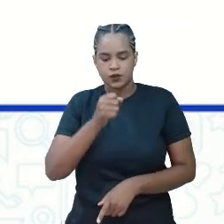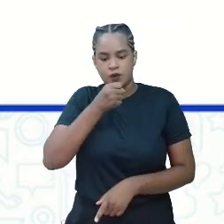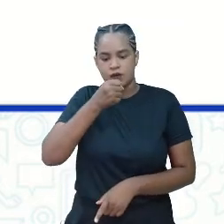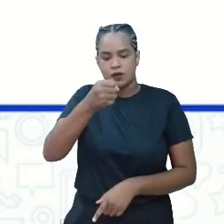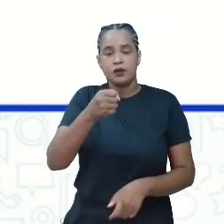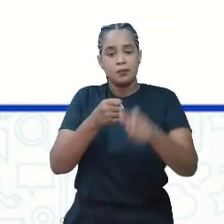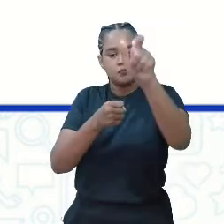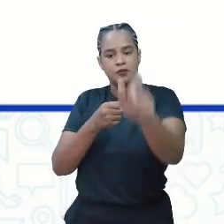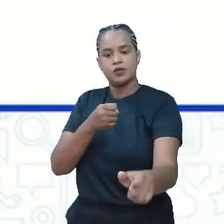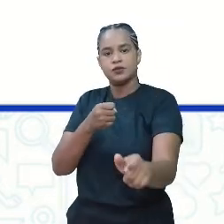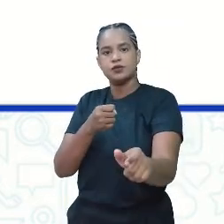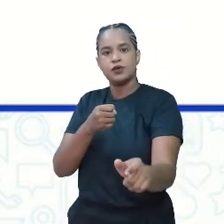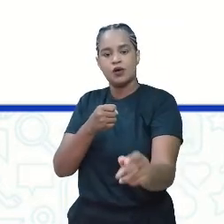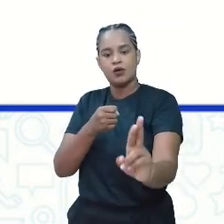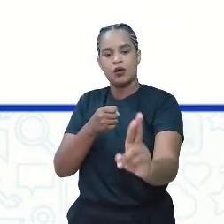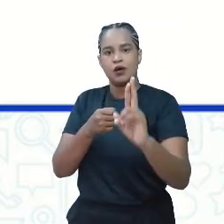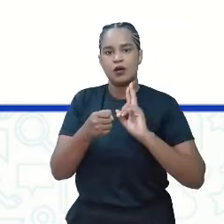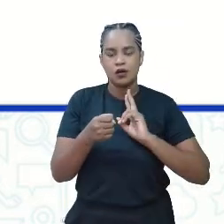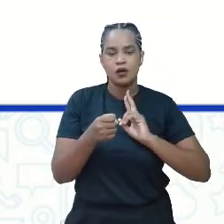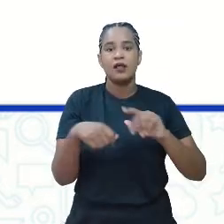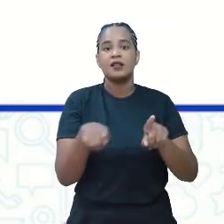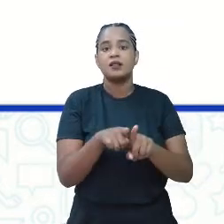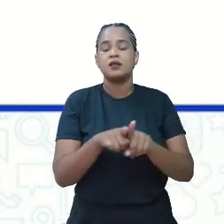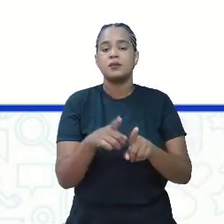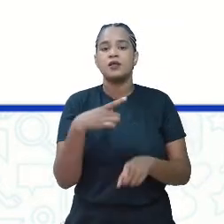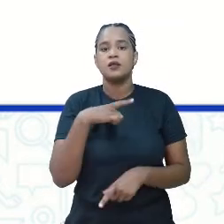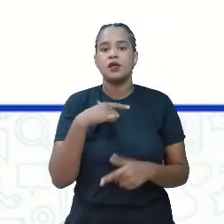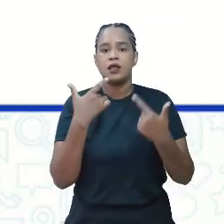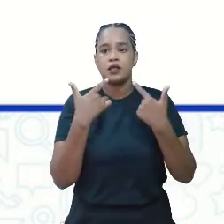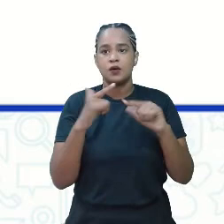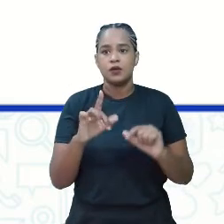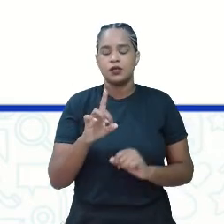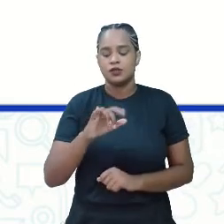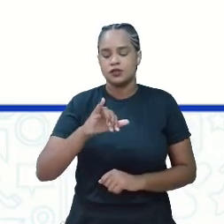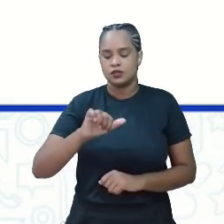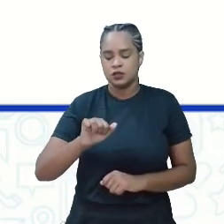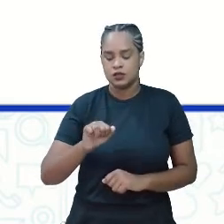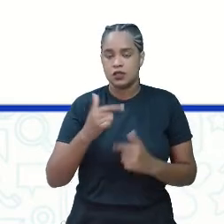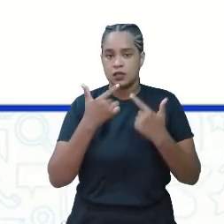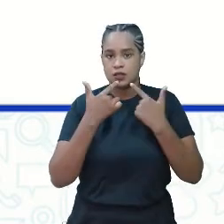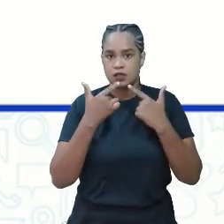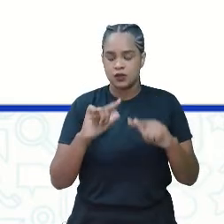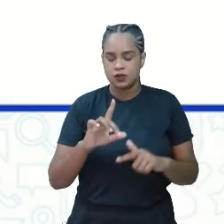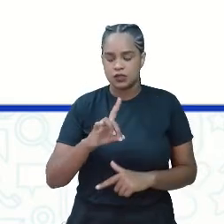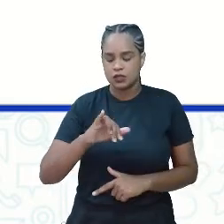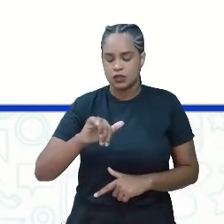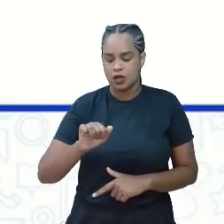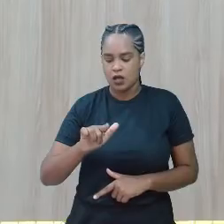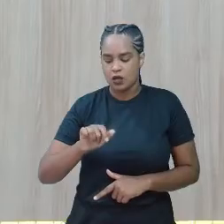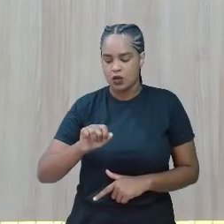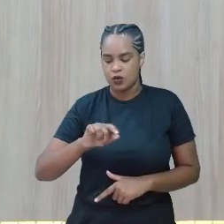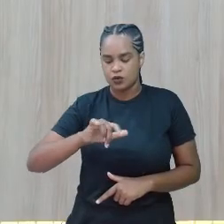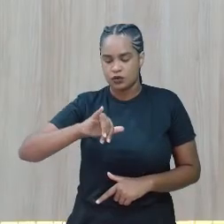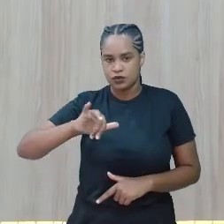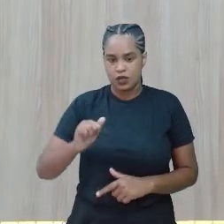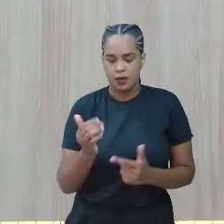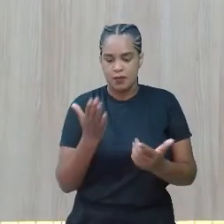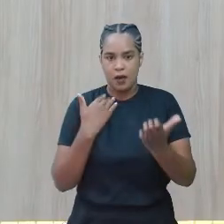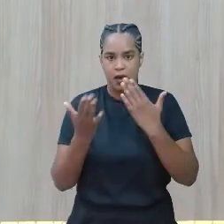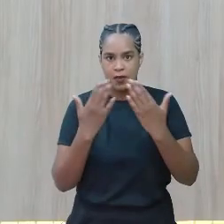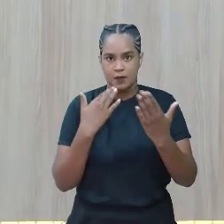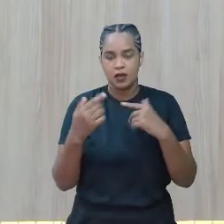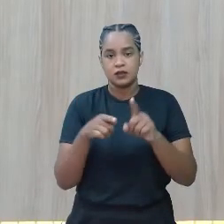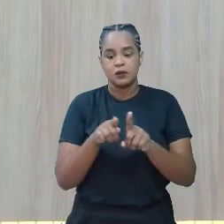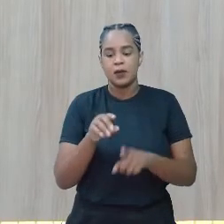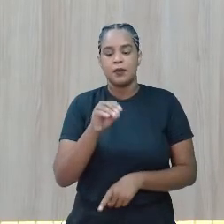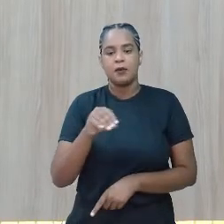entrevistado, linguagem dialógica e oral, porque é uma conversa, um diálogo.